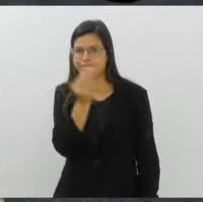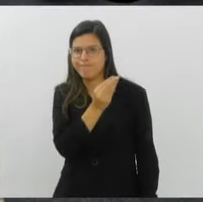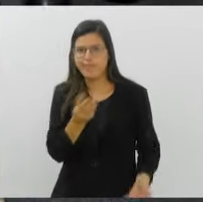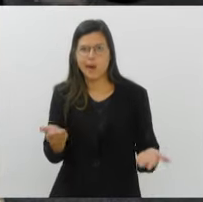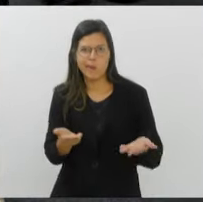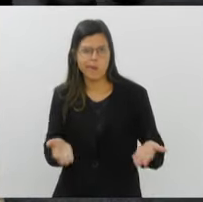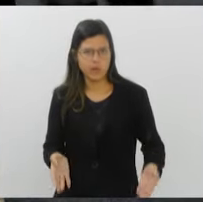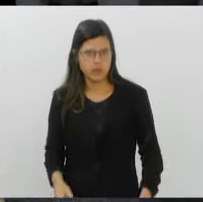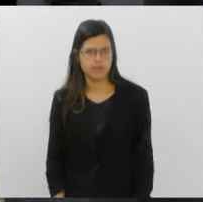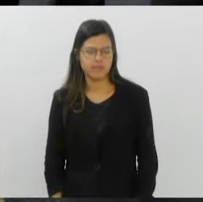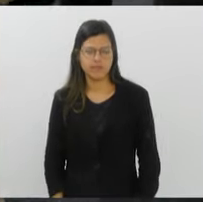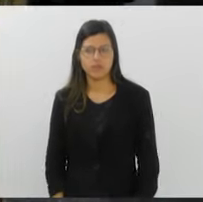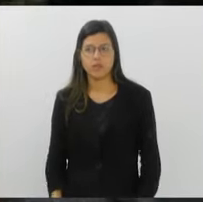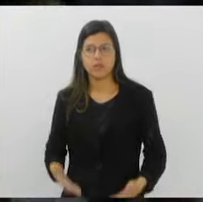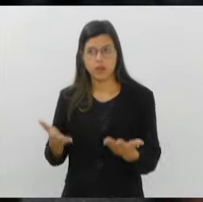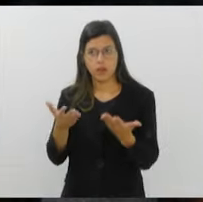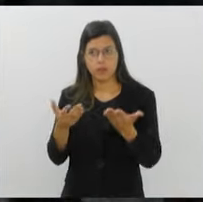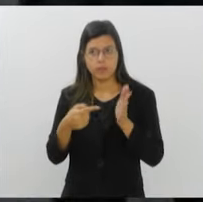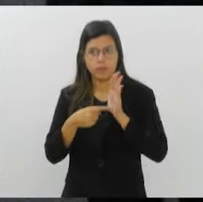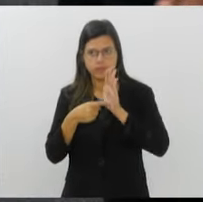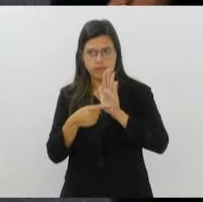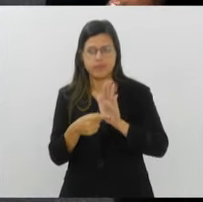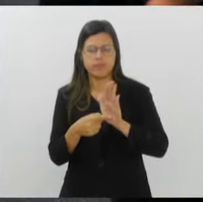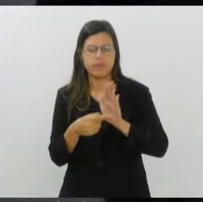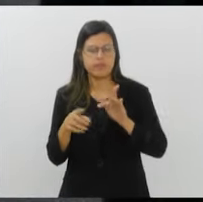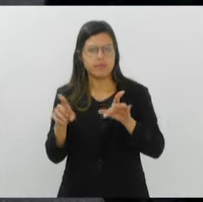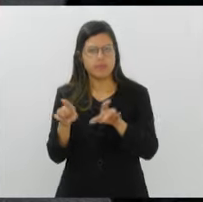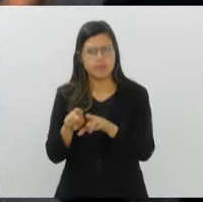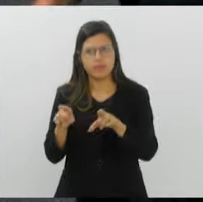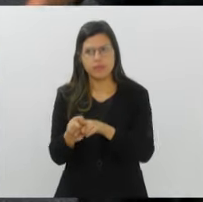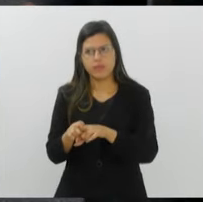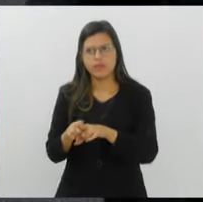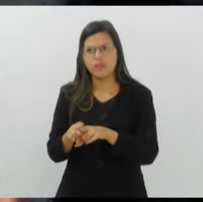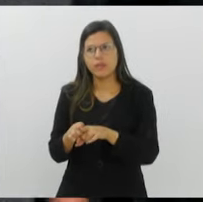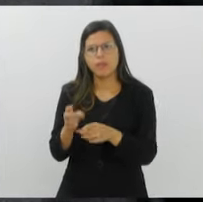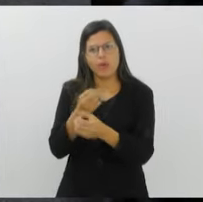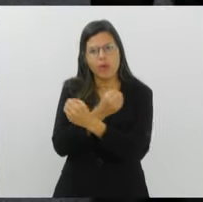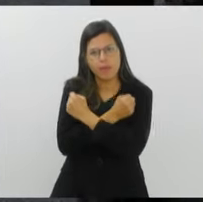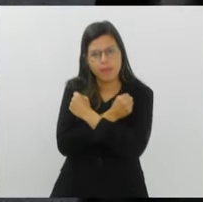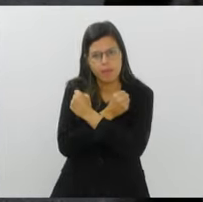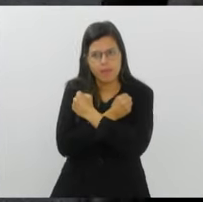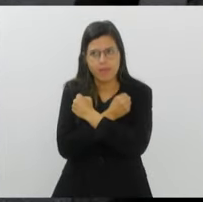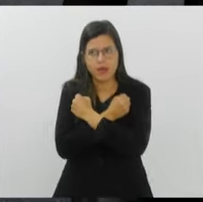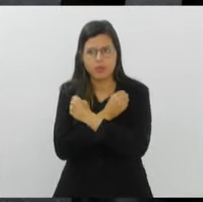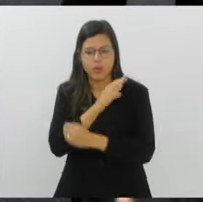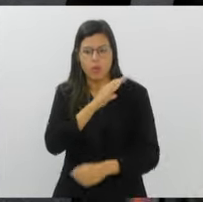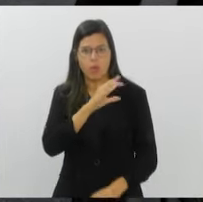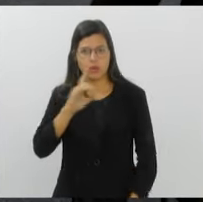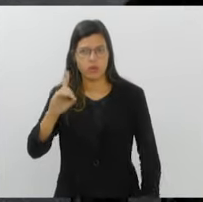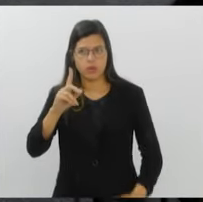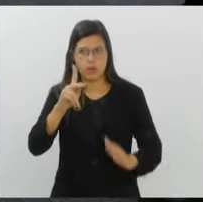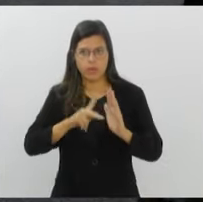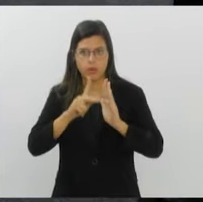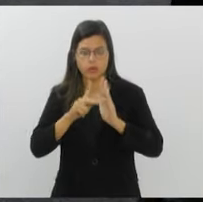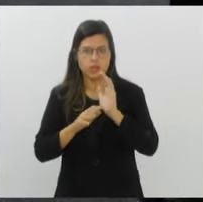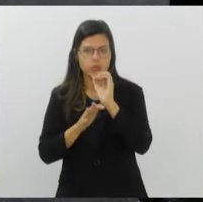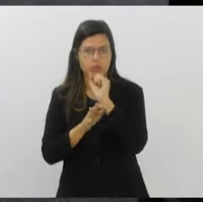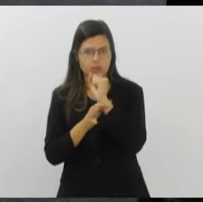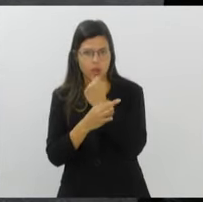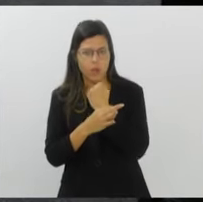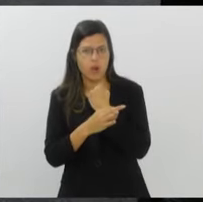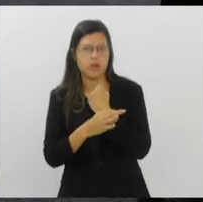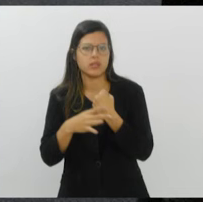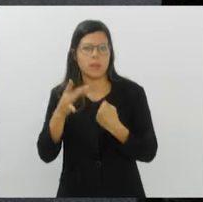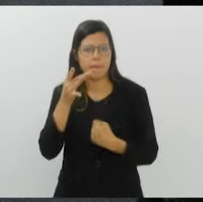Quero manifestar também aqui o meu nobre e grande abraço ao coordenador do Projeto Segurança Presente em